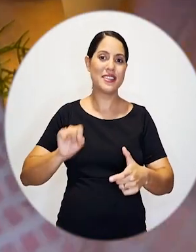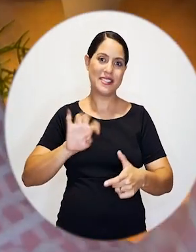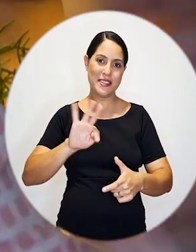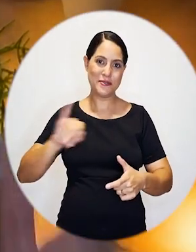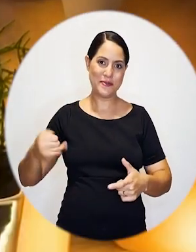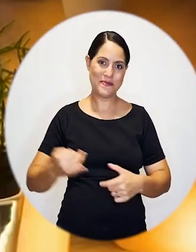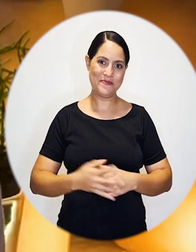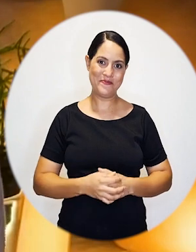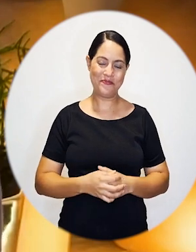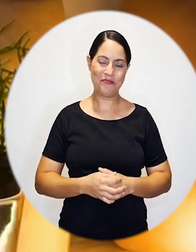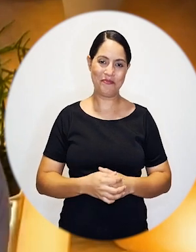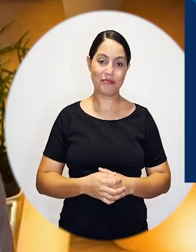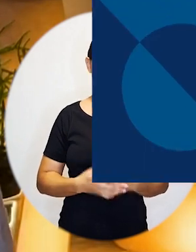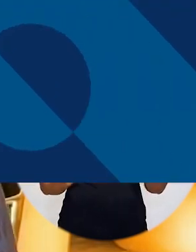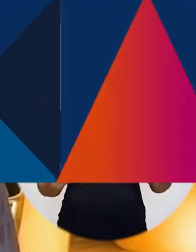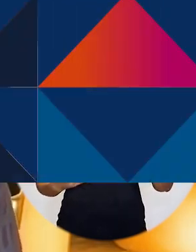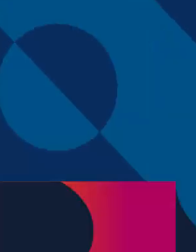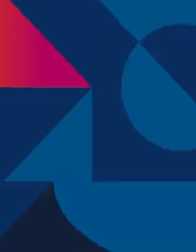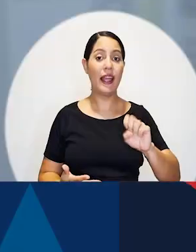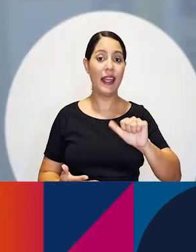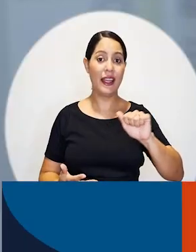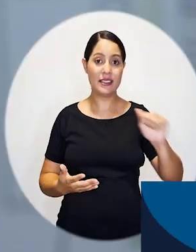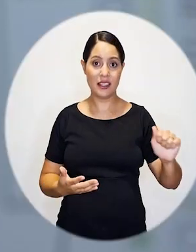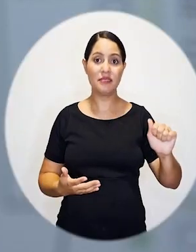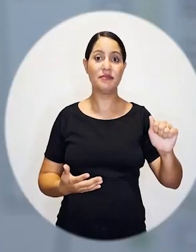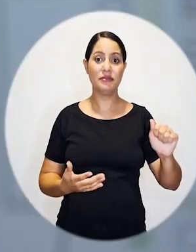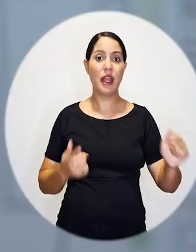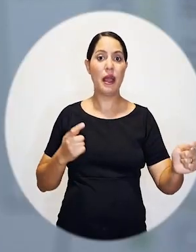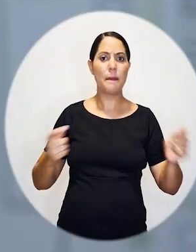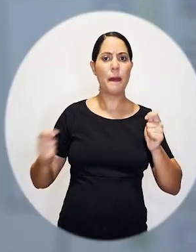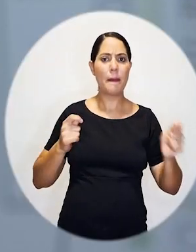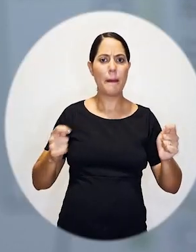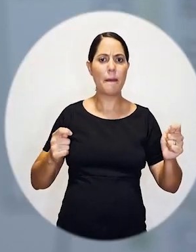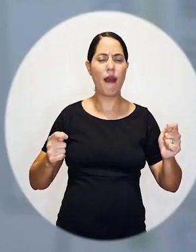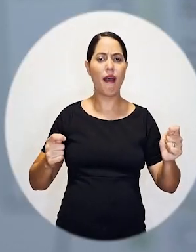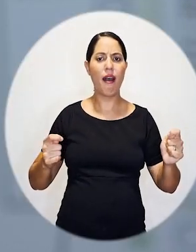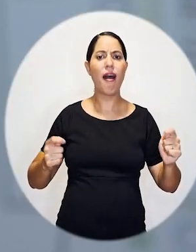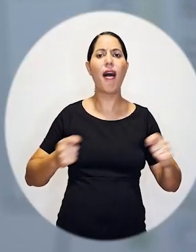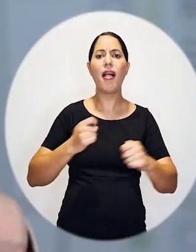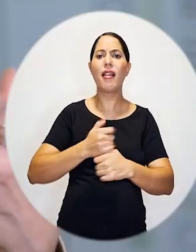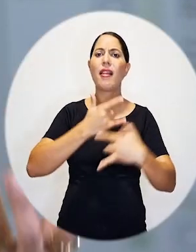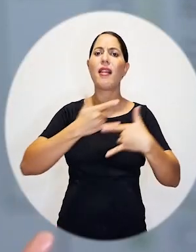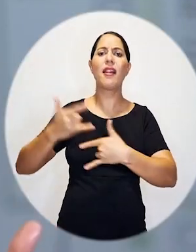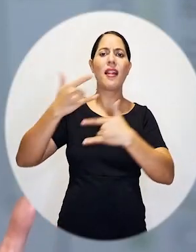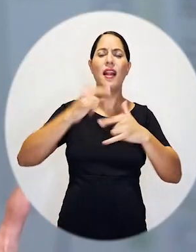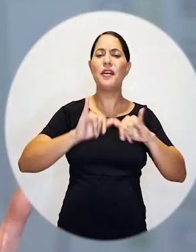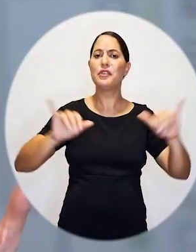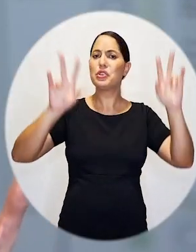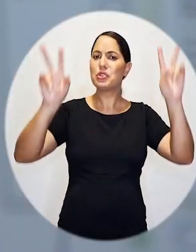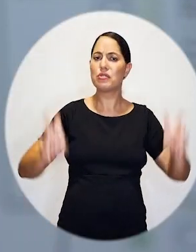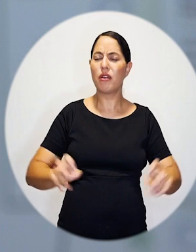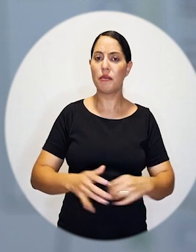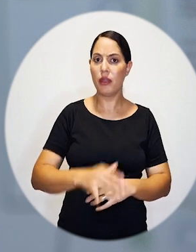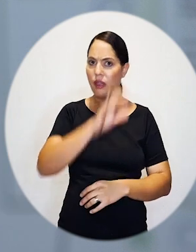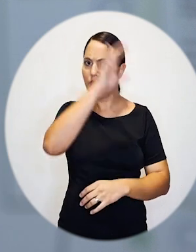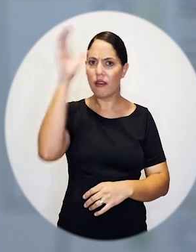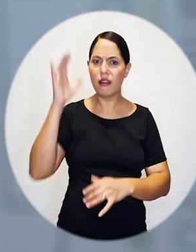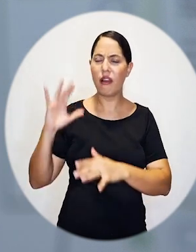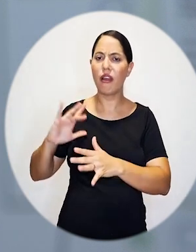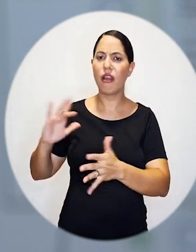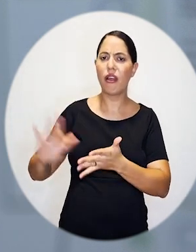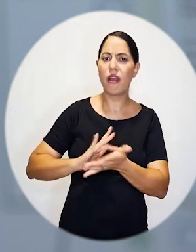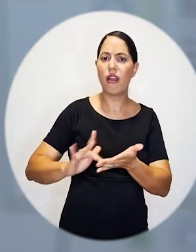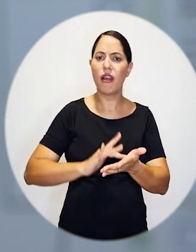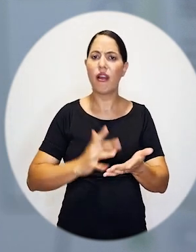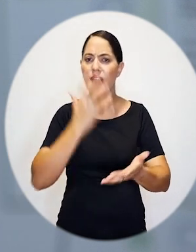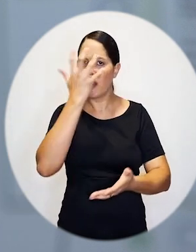que o advogado tem assento no STJ. A ESA Nacional promoveu em uma live mais um debate de como atrair novos